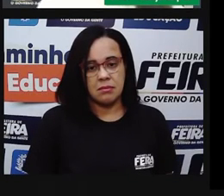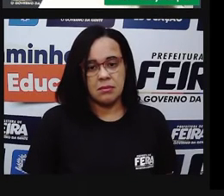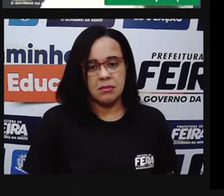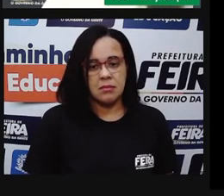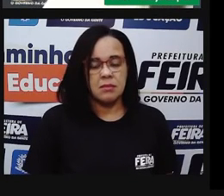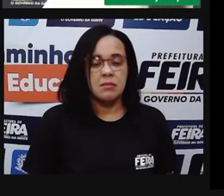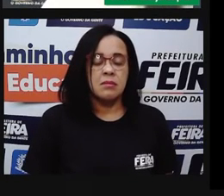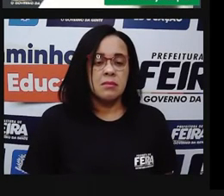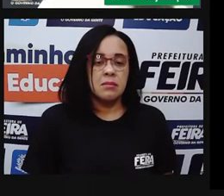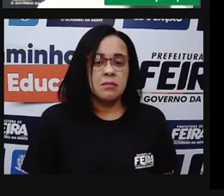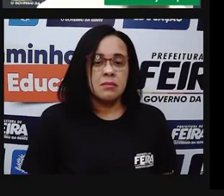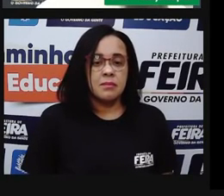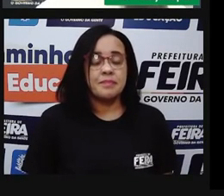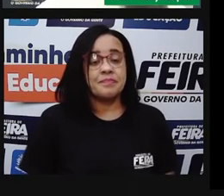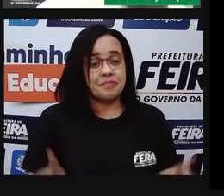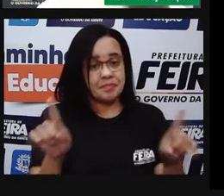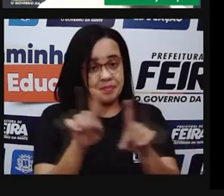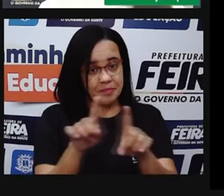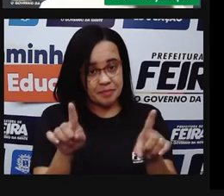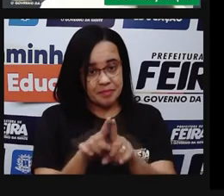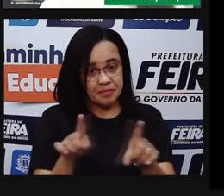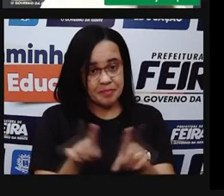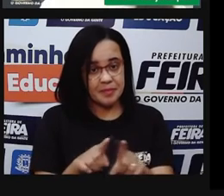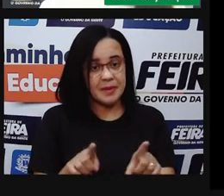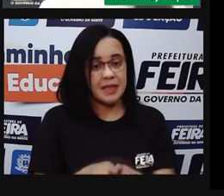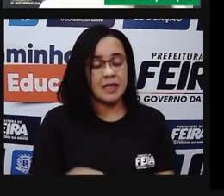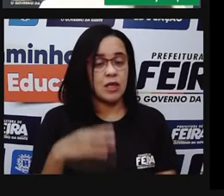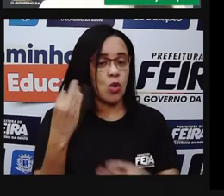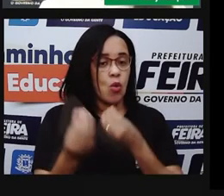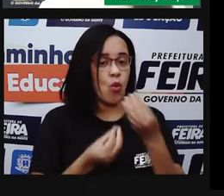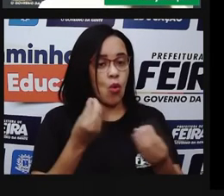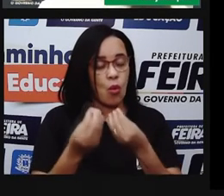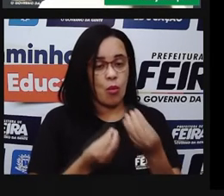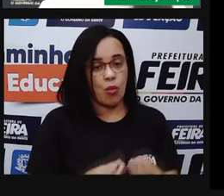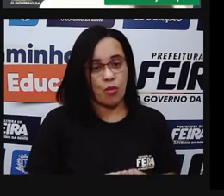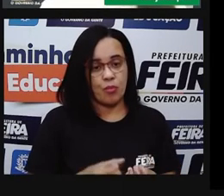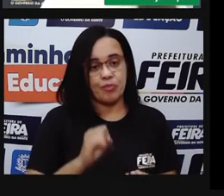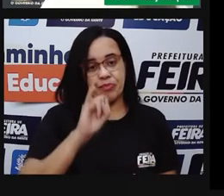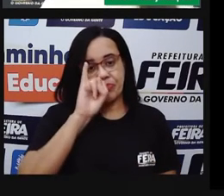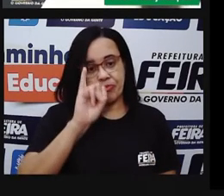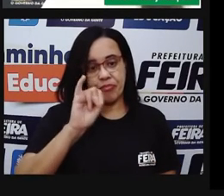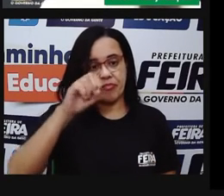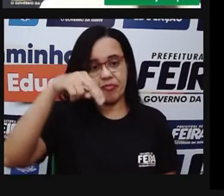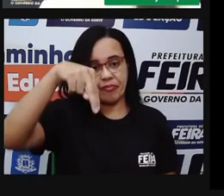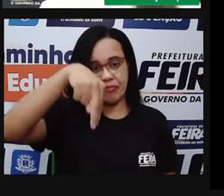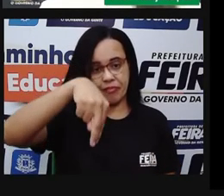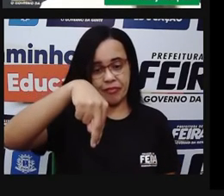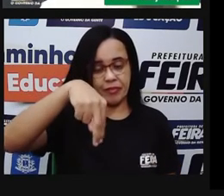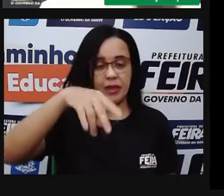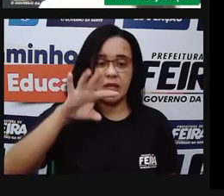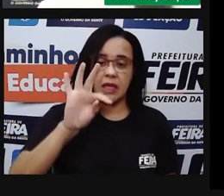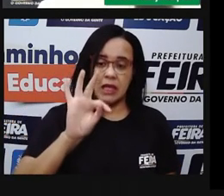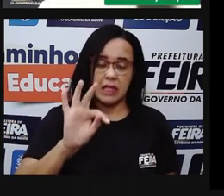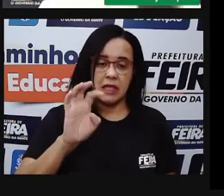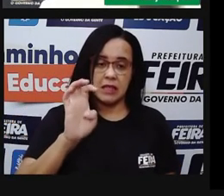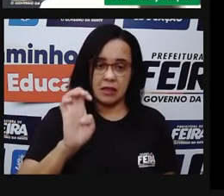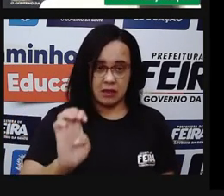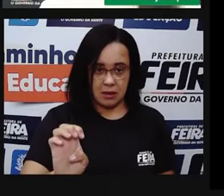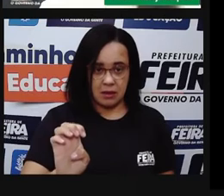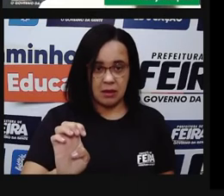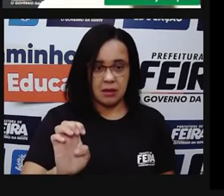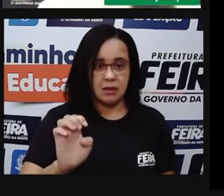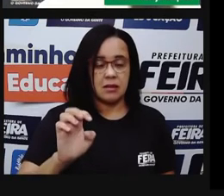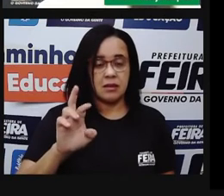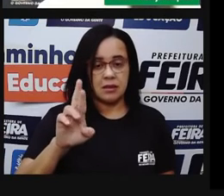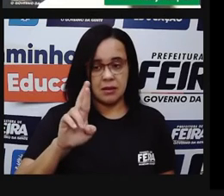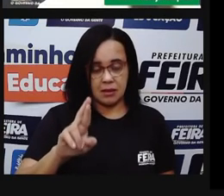né, em interjeições e onomatopeias, como quando a gente fala eu, hein? Ó, o H aí. Eu,